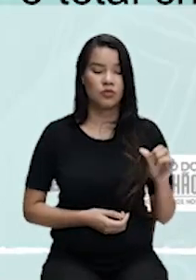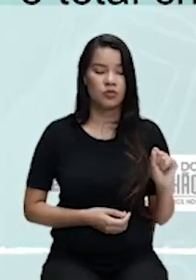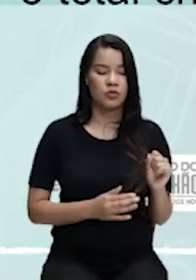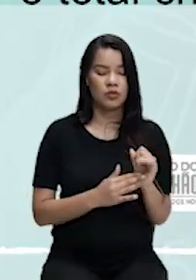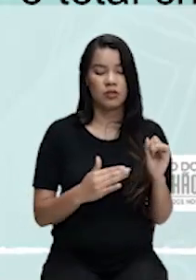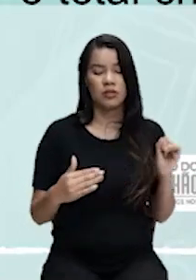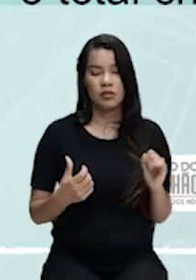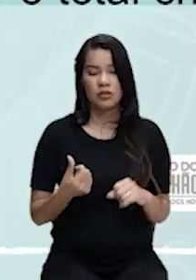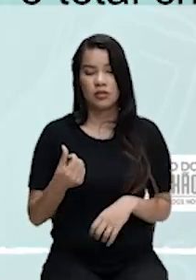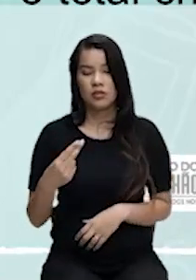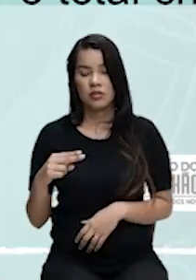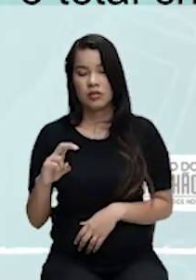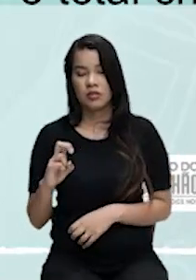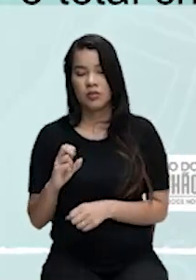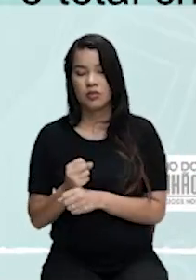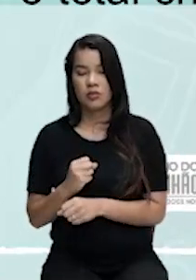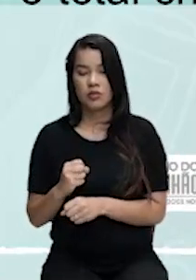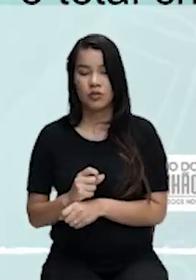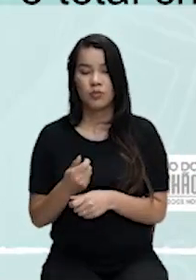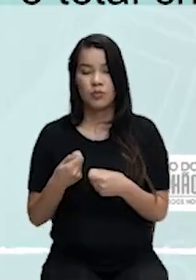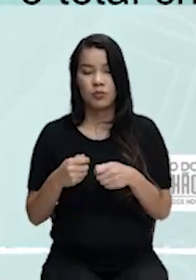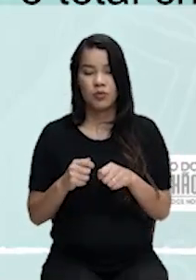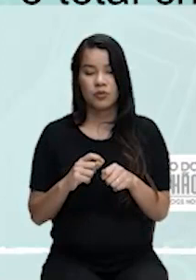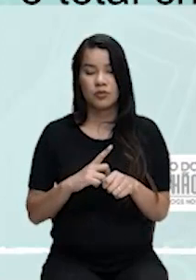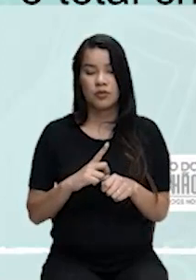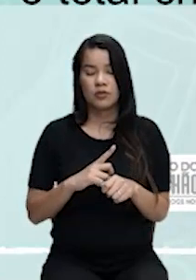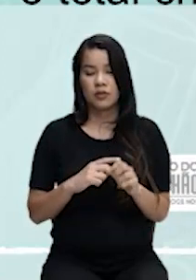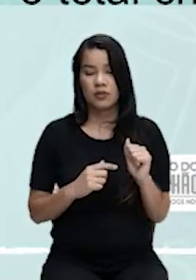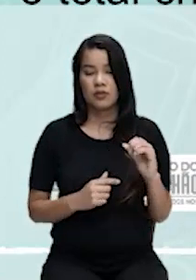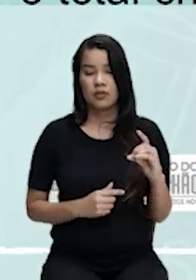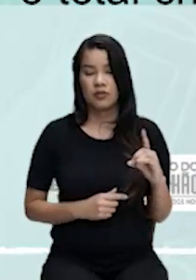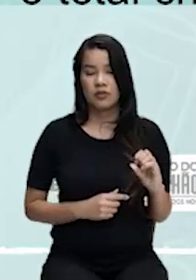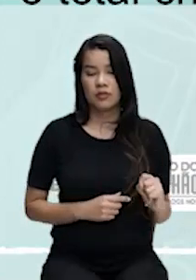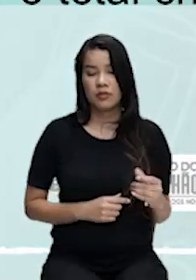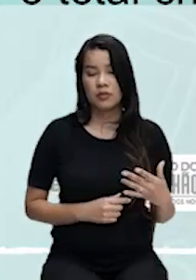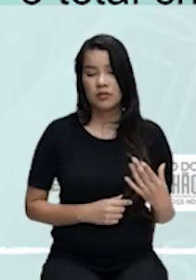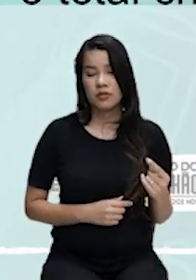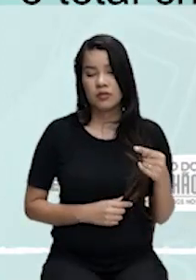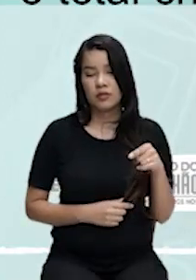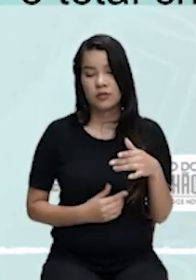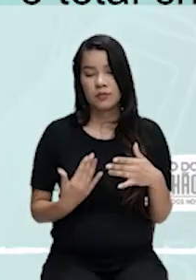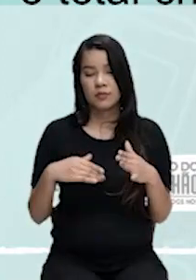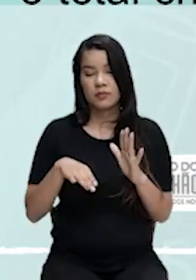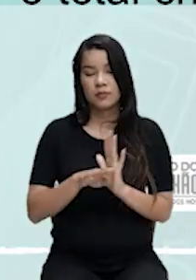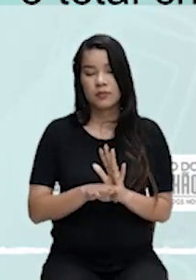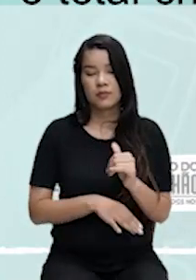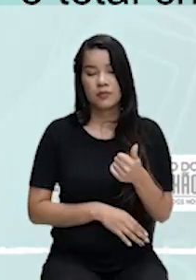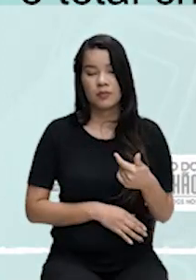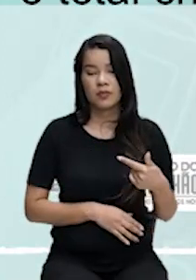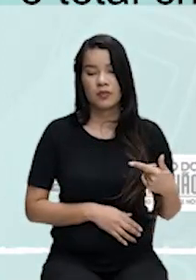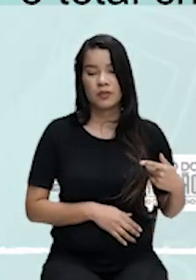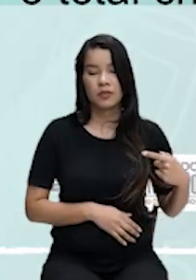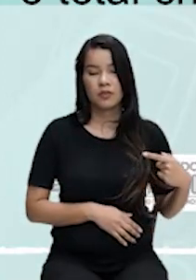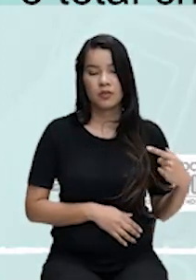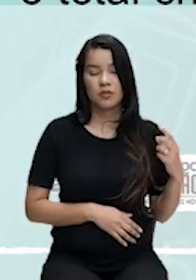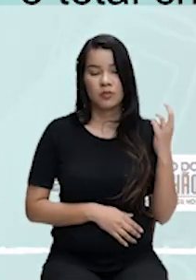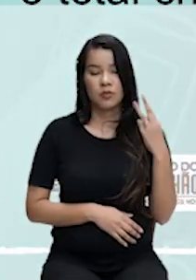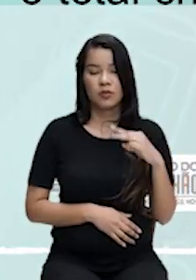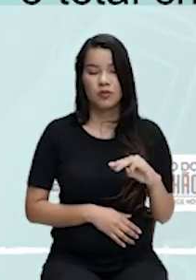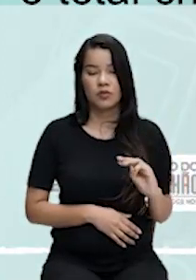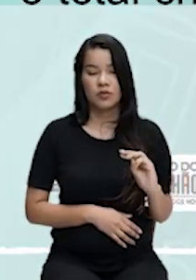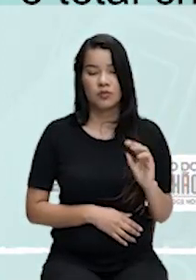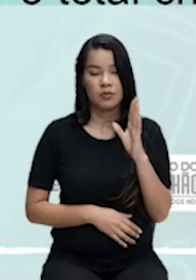e 65 anos, que podem ser impactados por ADS. Assim, chega a 127 milhões de brasileiros vendo